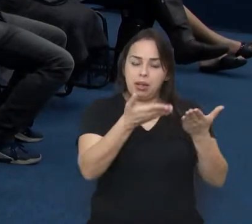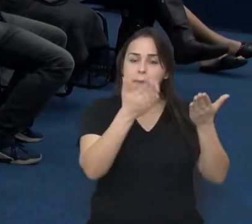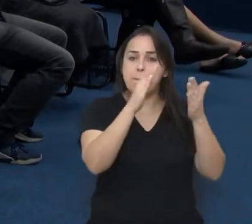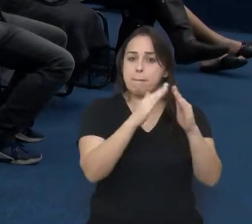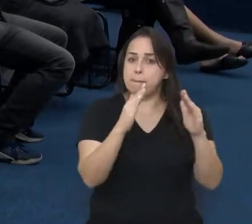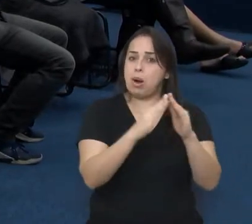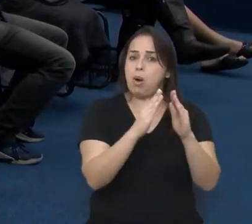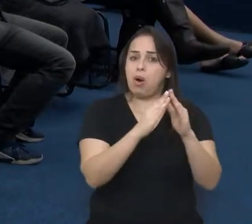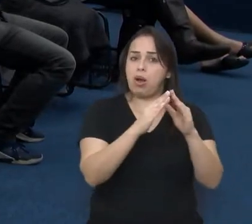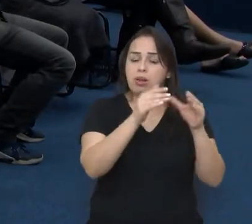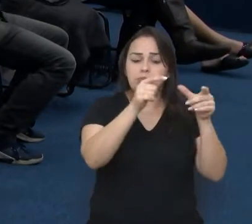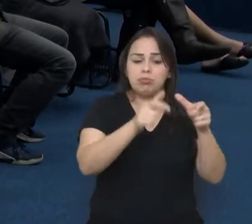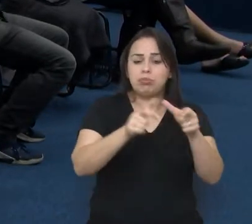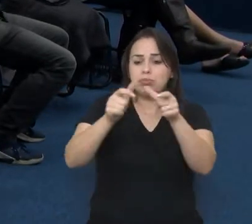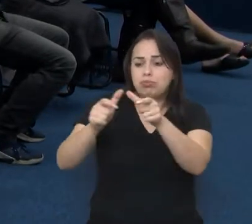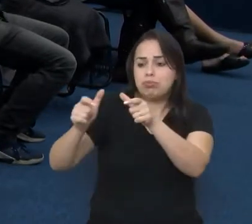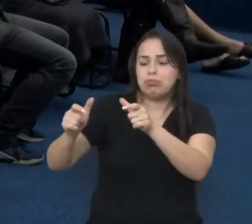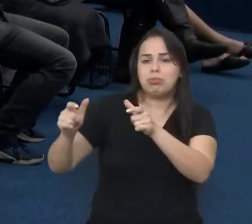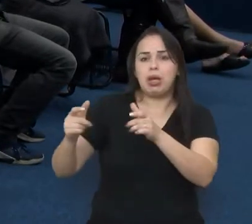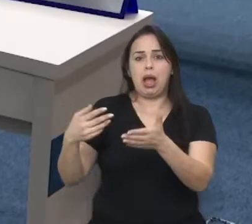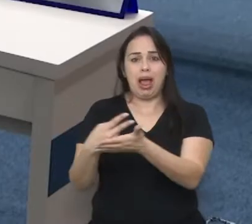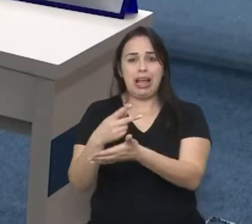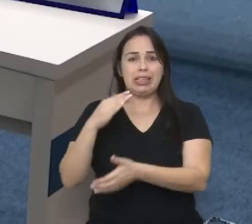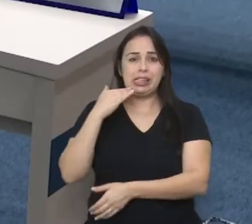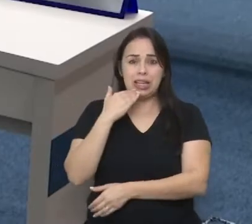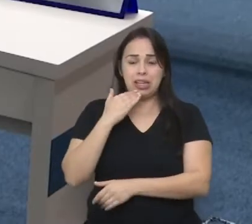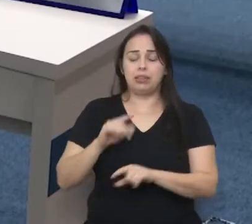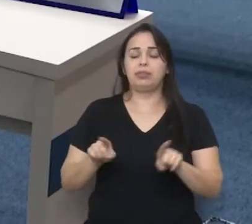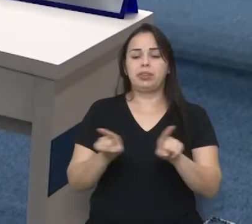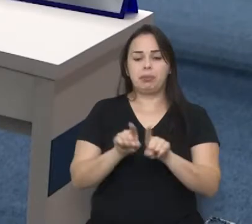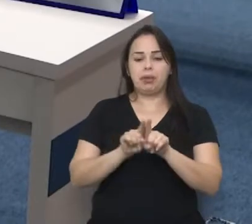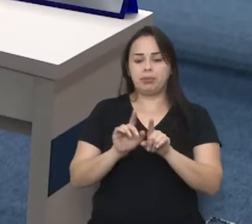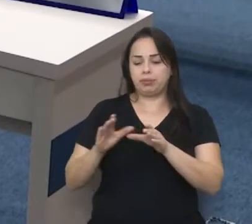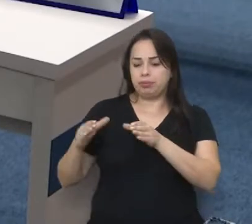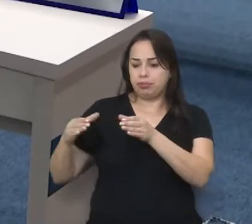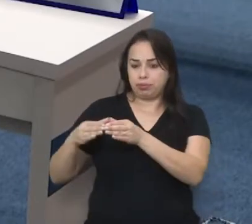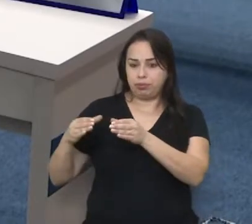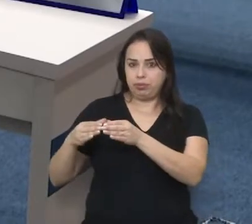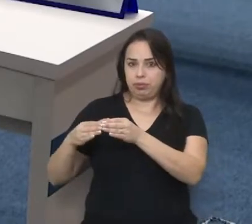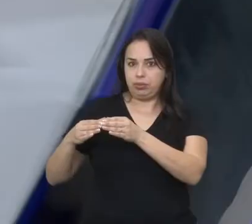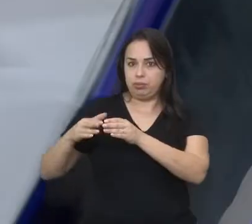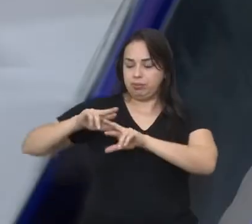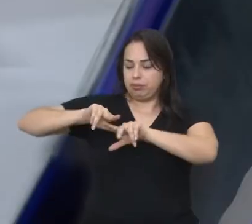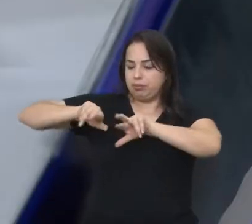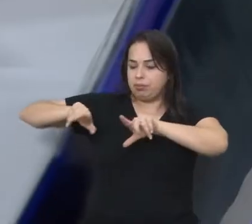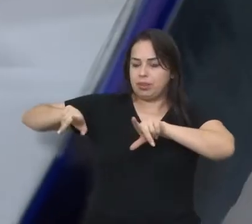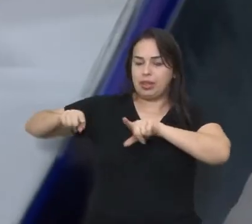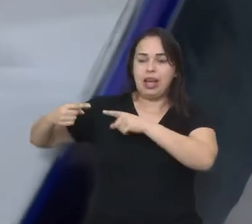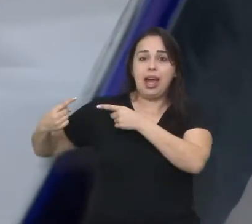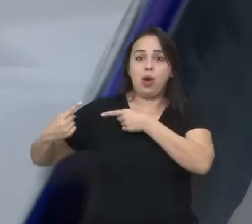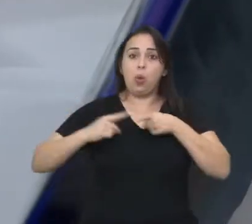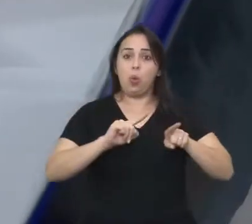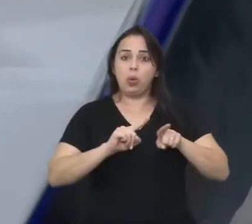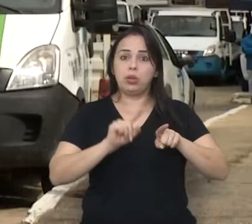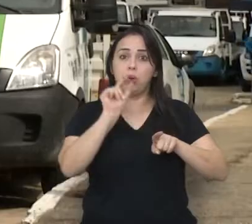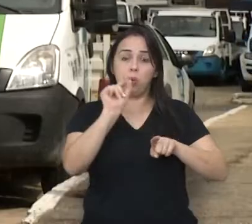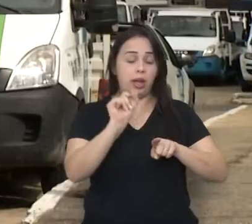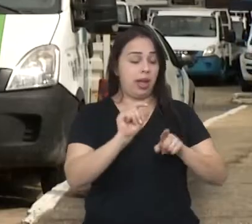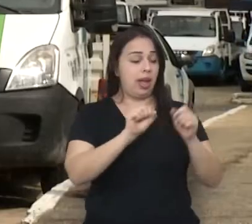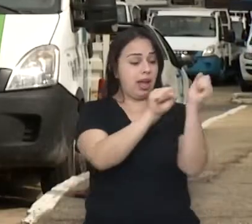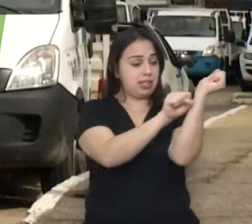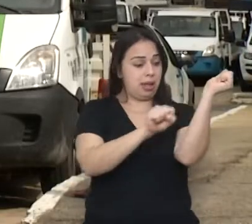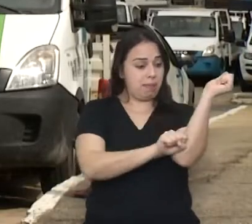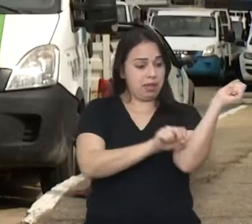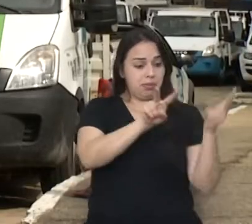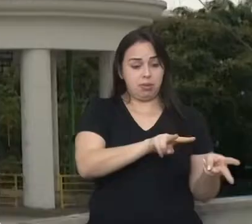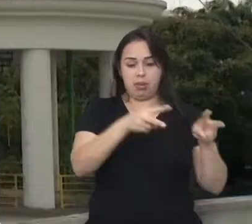da população que mora em núcleos irregulares. Quanto às frentes parlamentares criadas, uma delas se posiciona contrária à